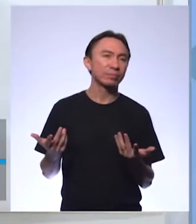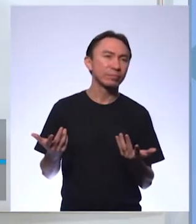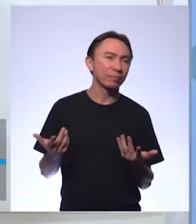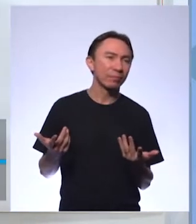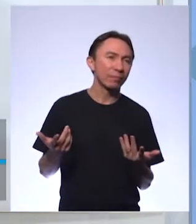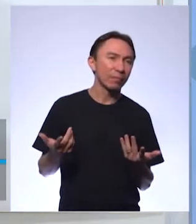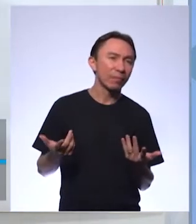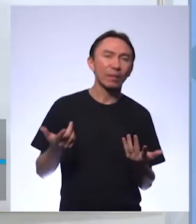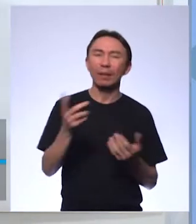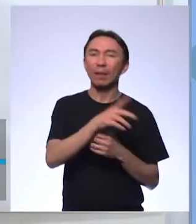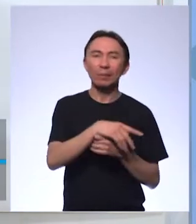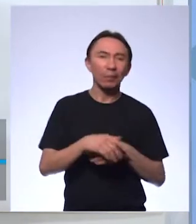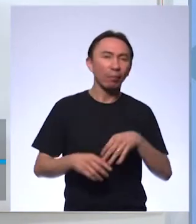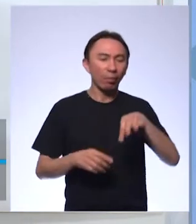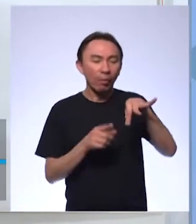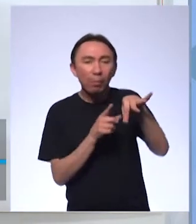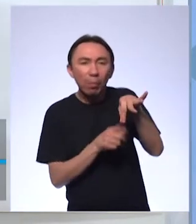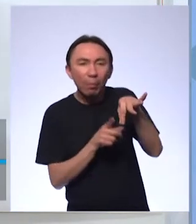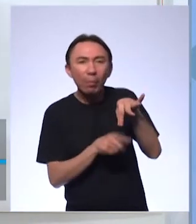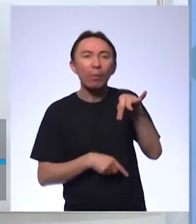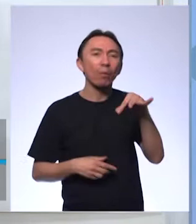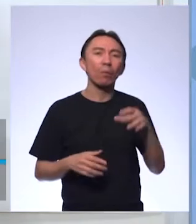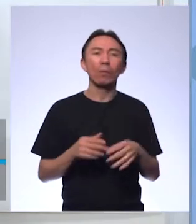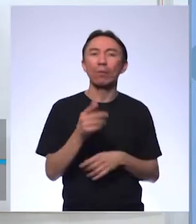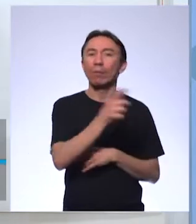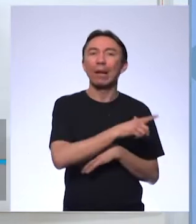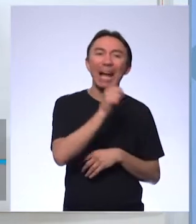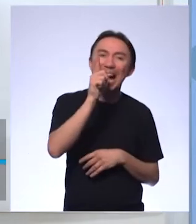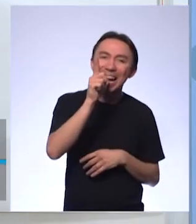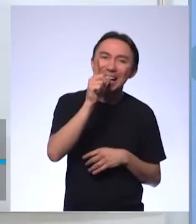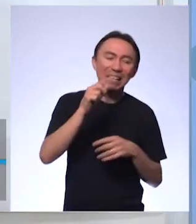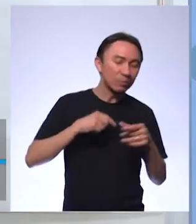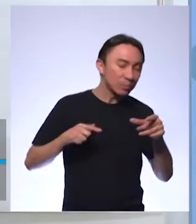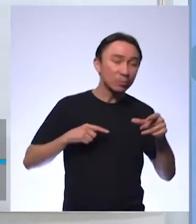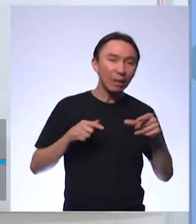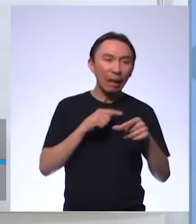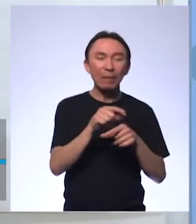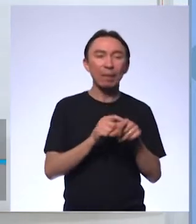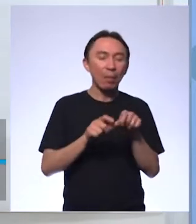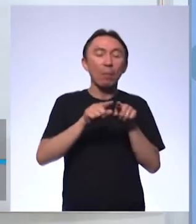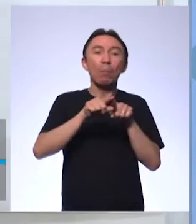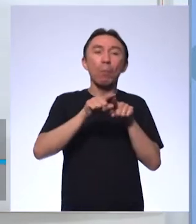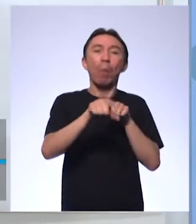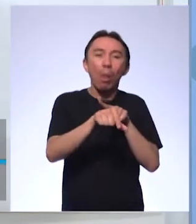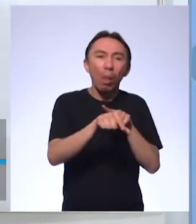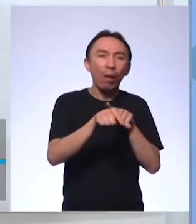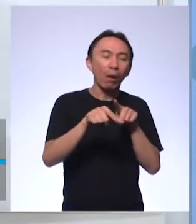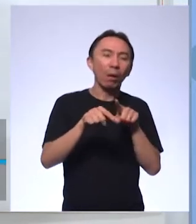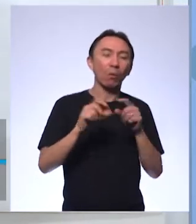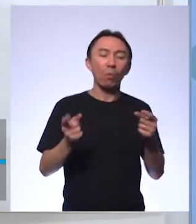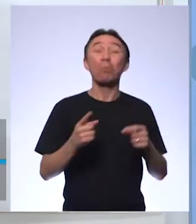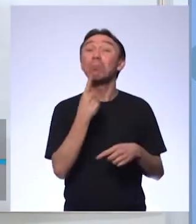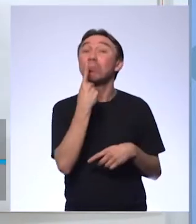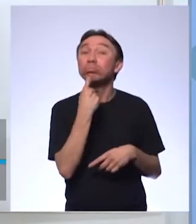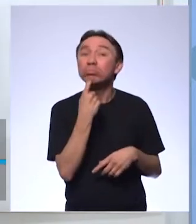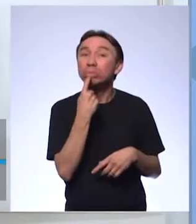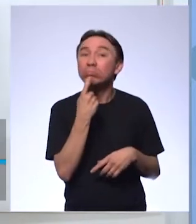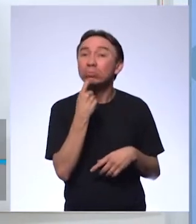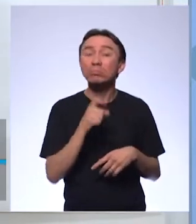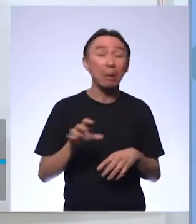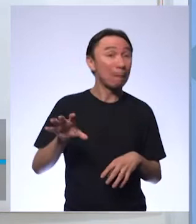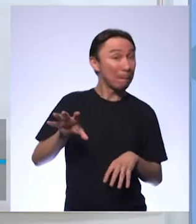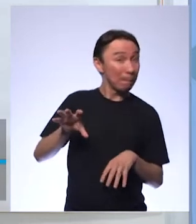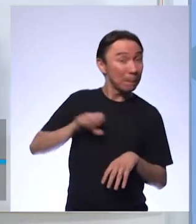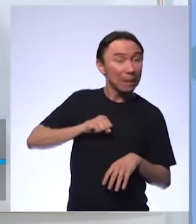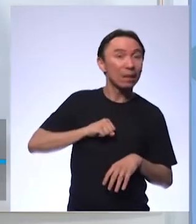da parte genital, como também fluido sanguíneo, etc., o risco de contágio é muito grande, tá